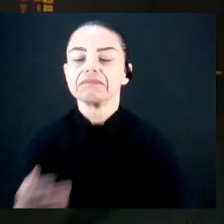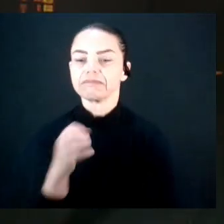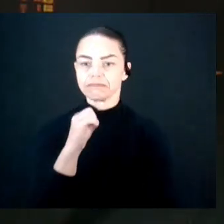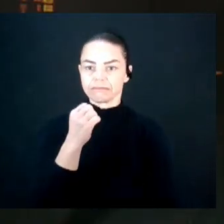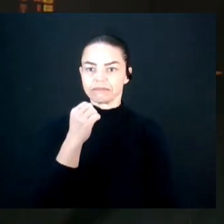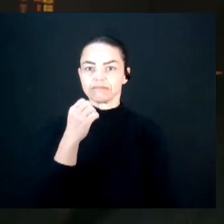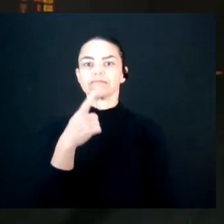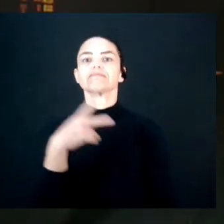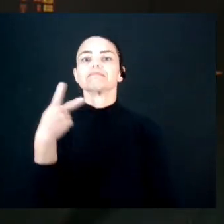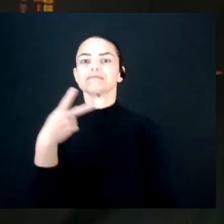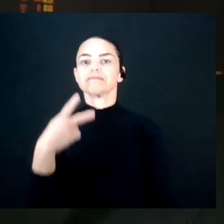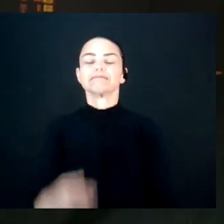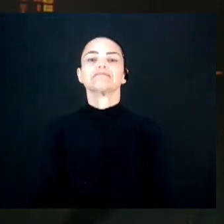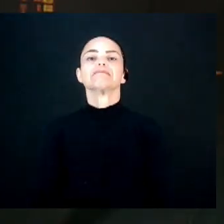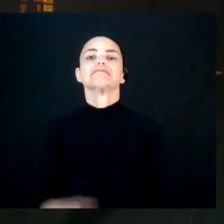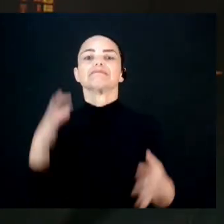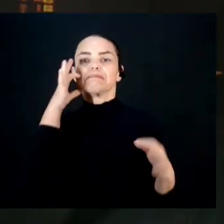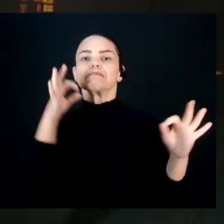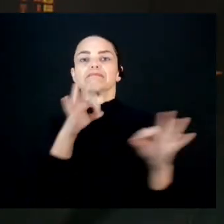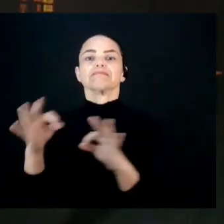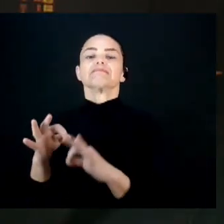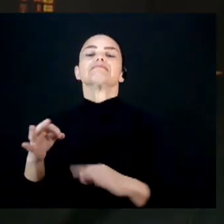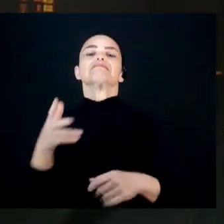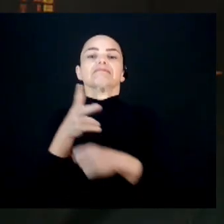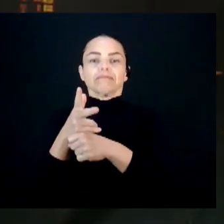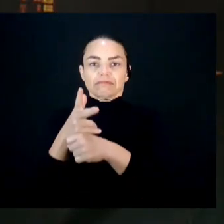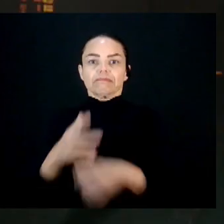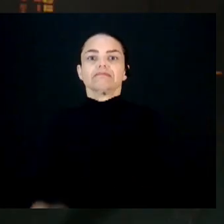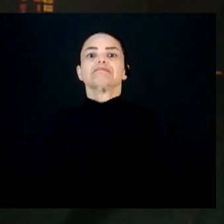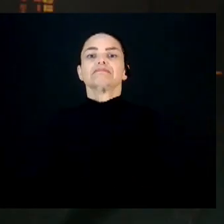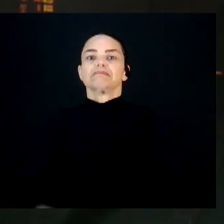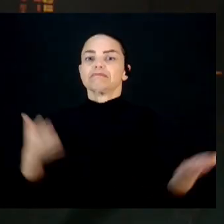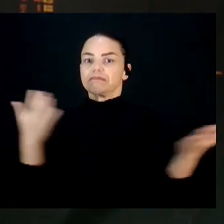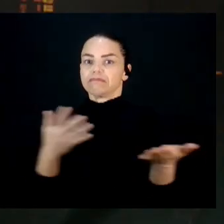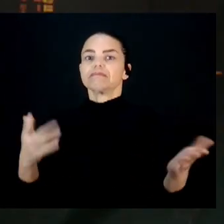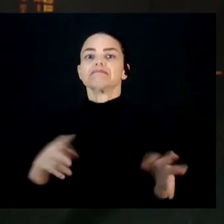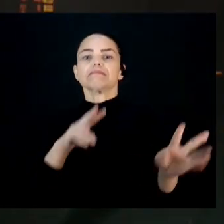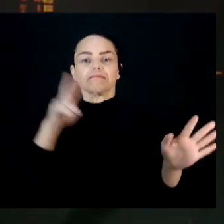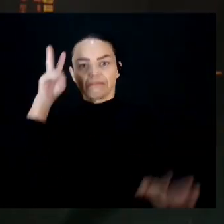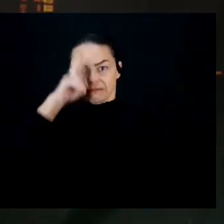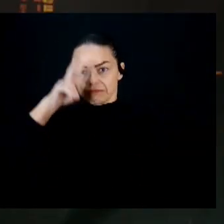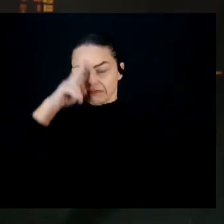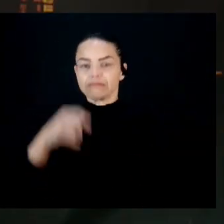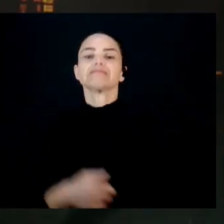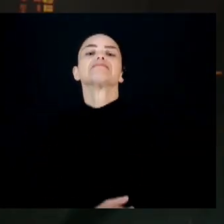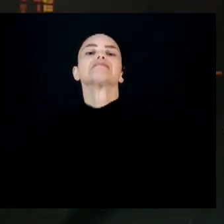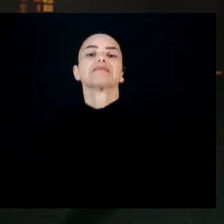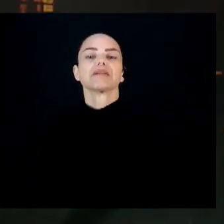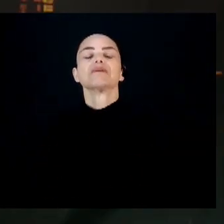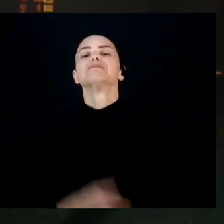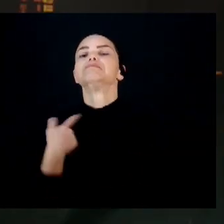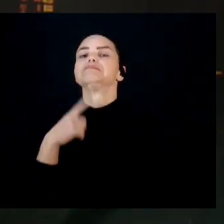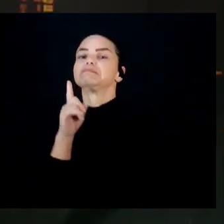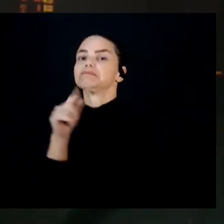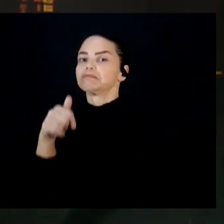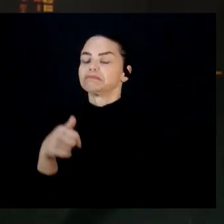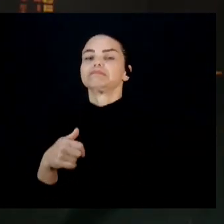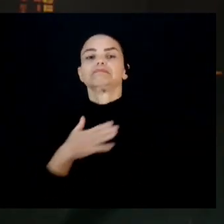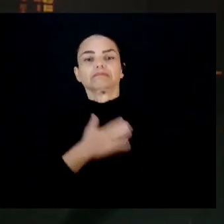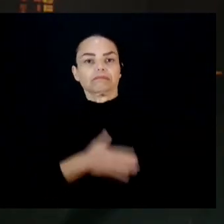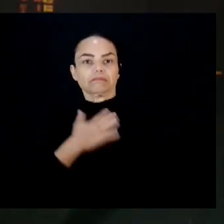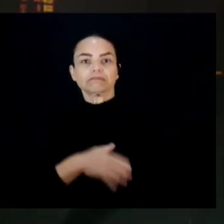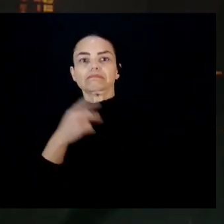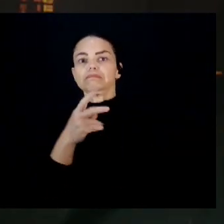8h02. Está no ar o Estúdio Câmara desta segunda-feira, 17 de agosto de